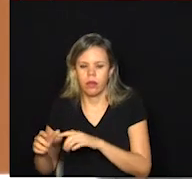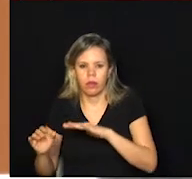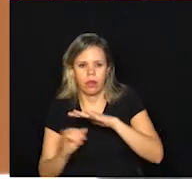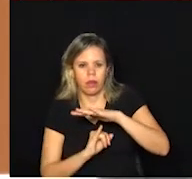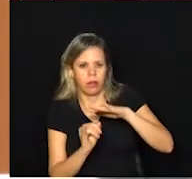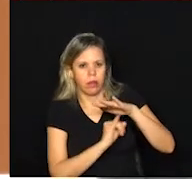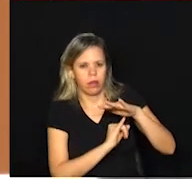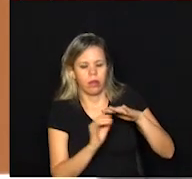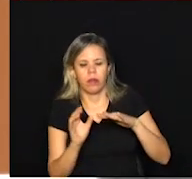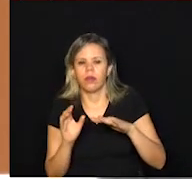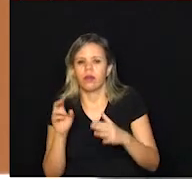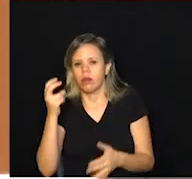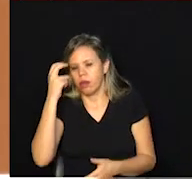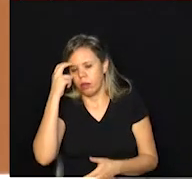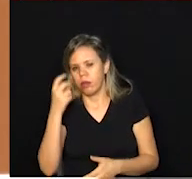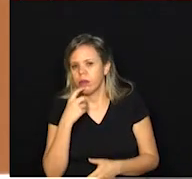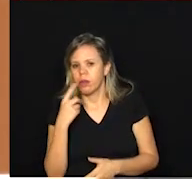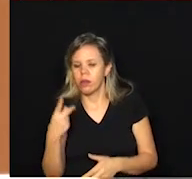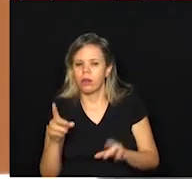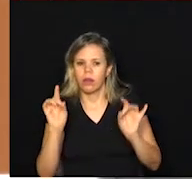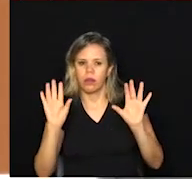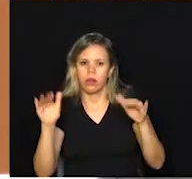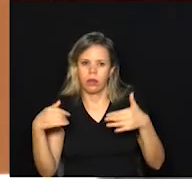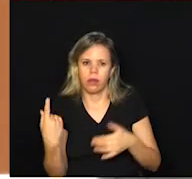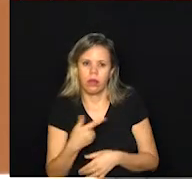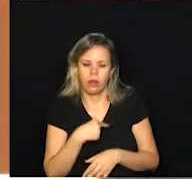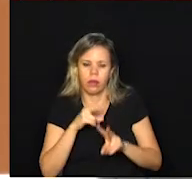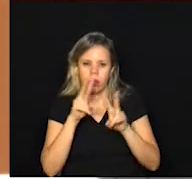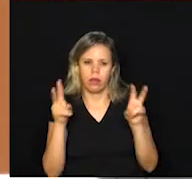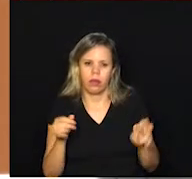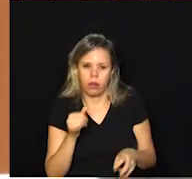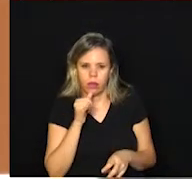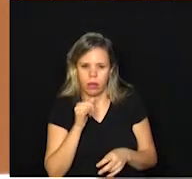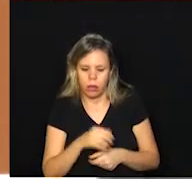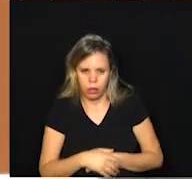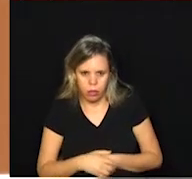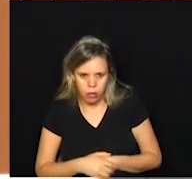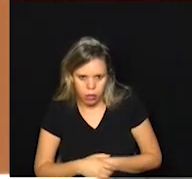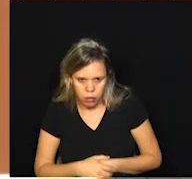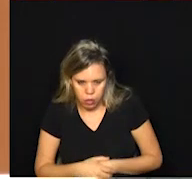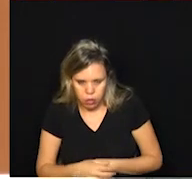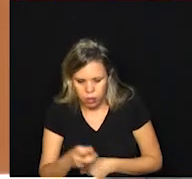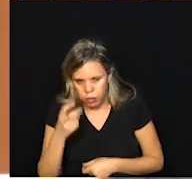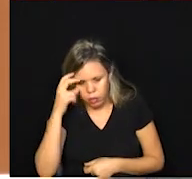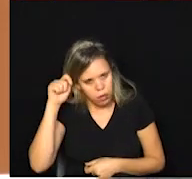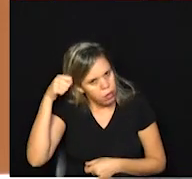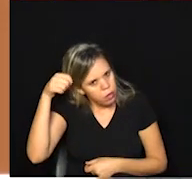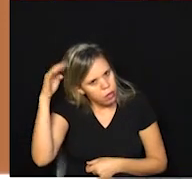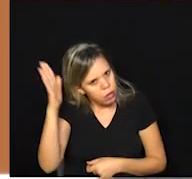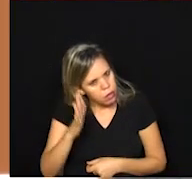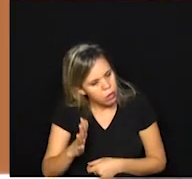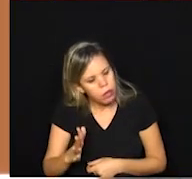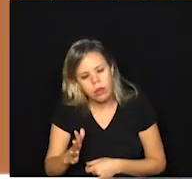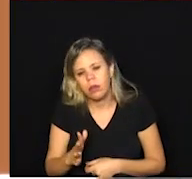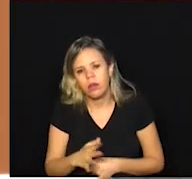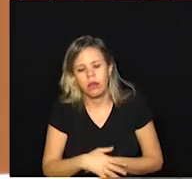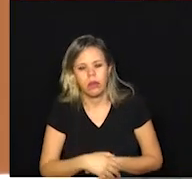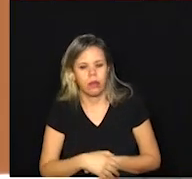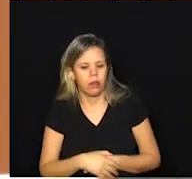casas de culturas que a gente tem apenas um especial quando a gente trata é na cultura afro-brasileira